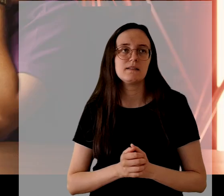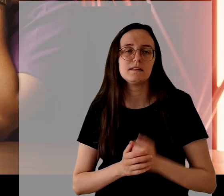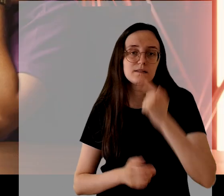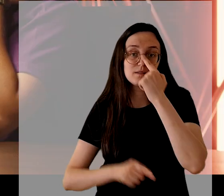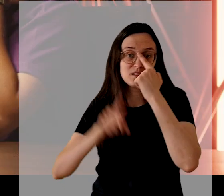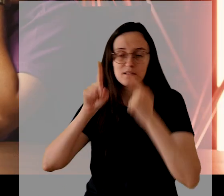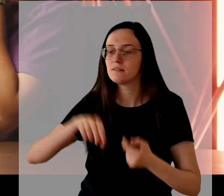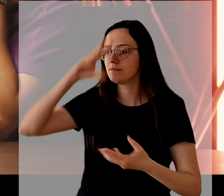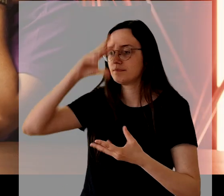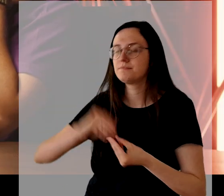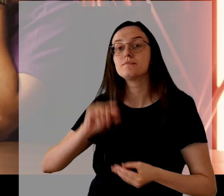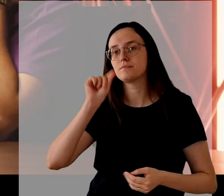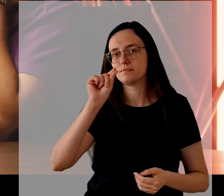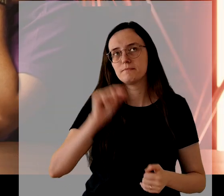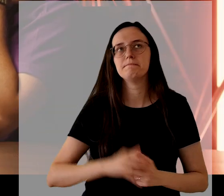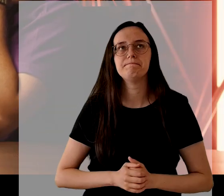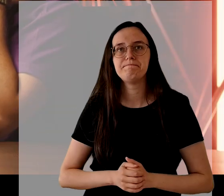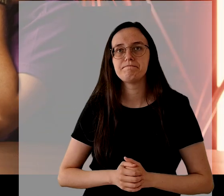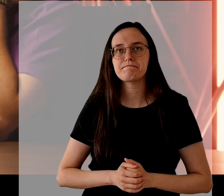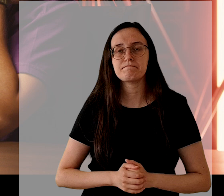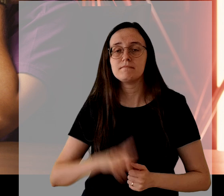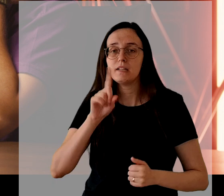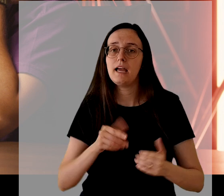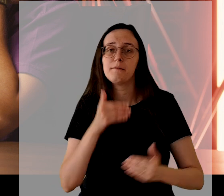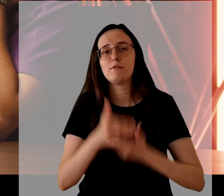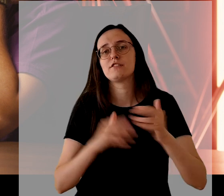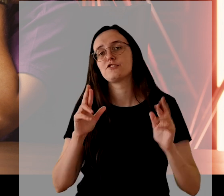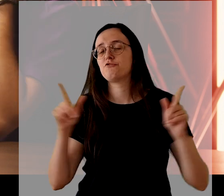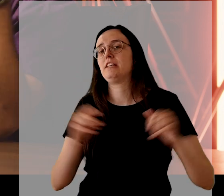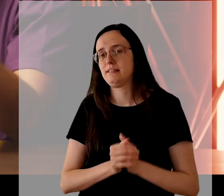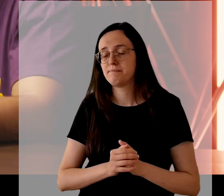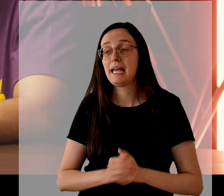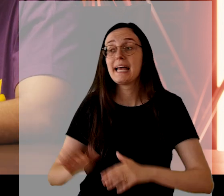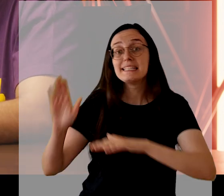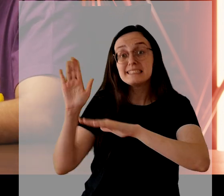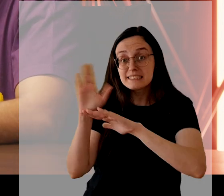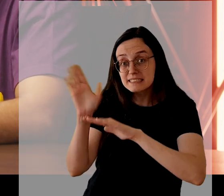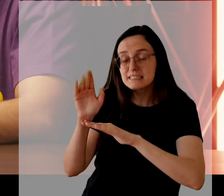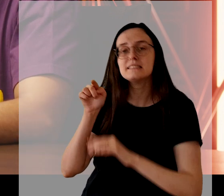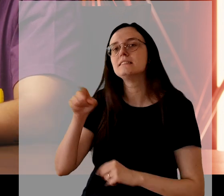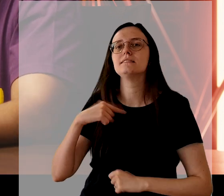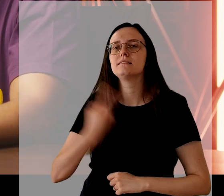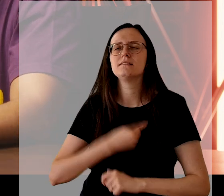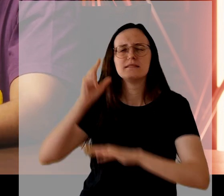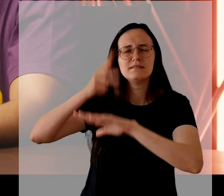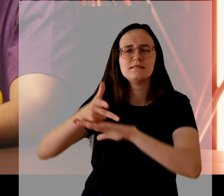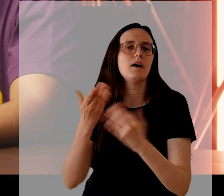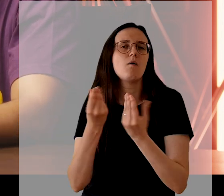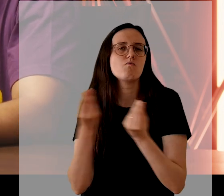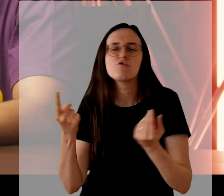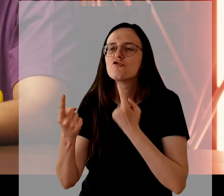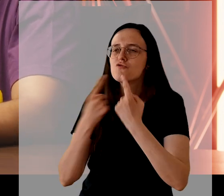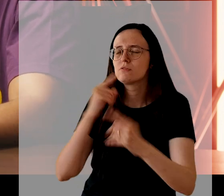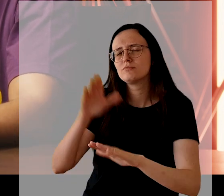Então, é entendido que são processos diferentes, pelo fato de que no cinema a gente grava muito diálogo,